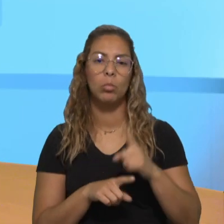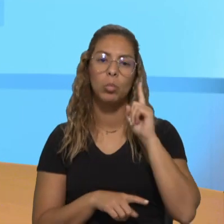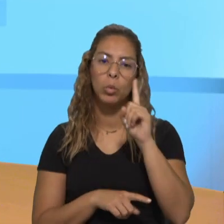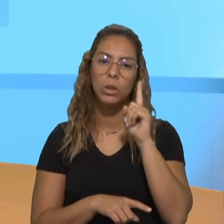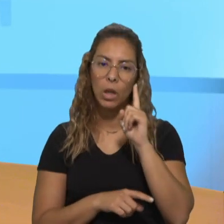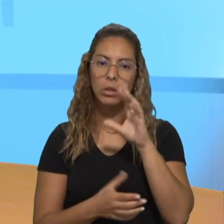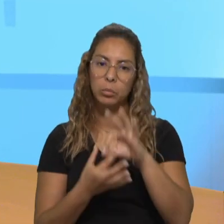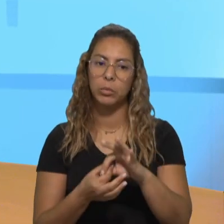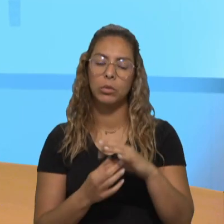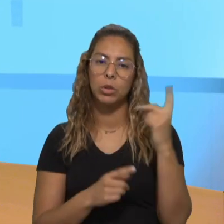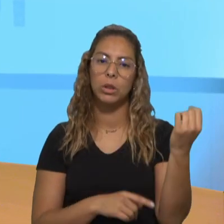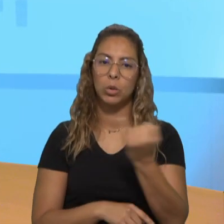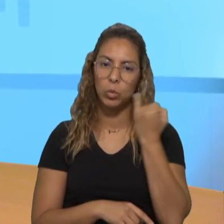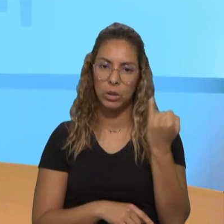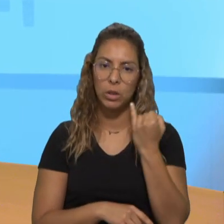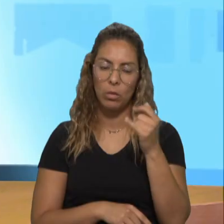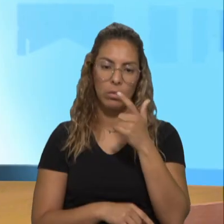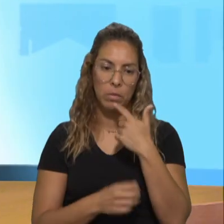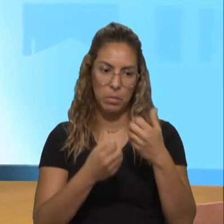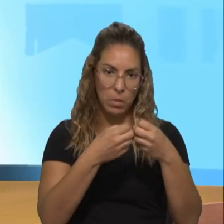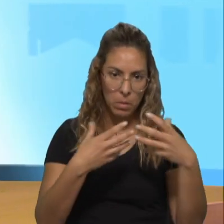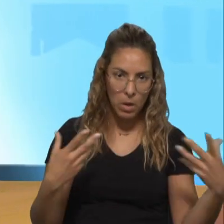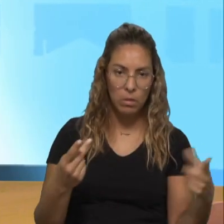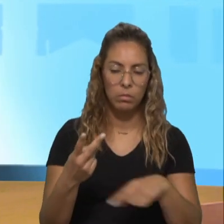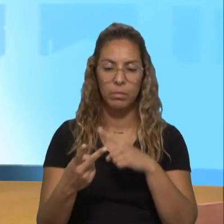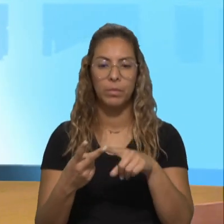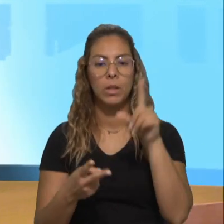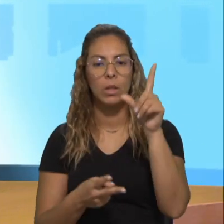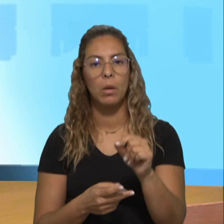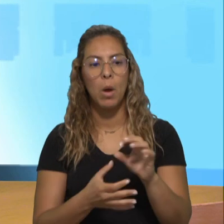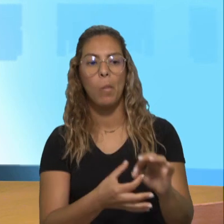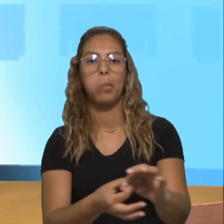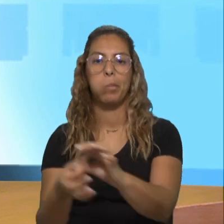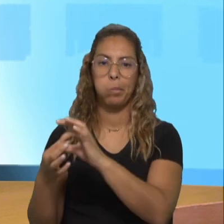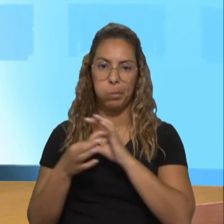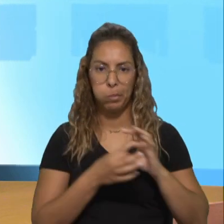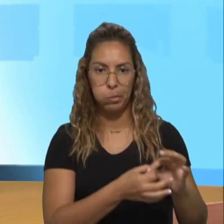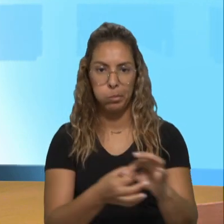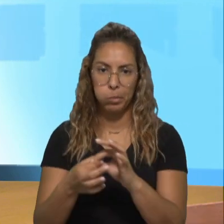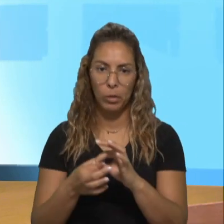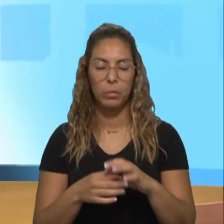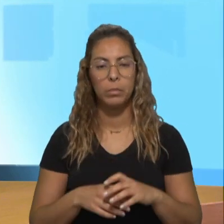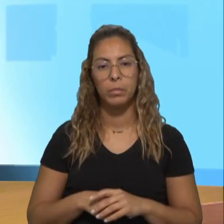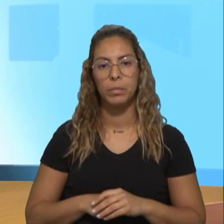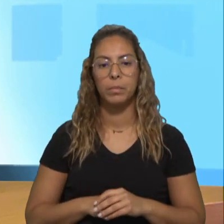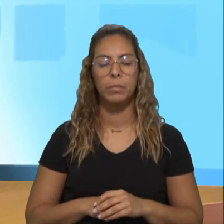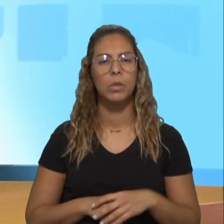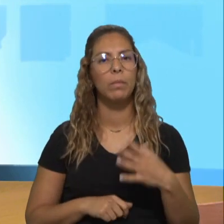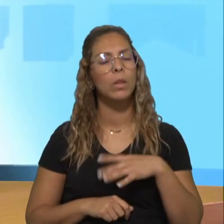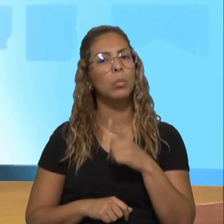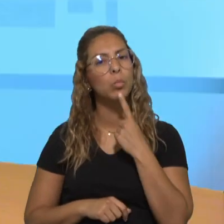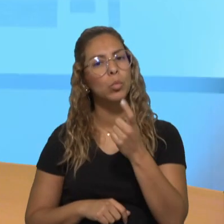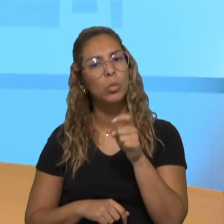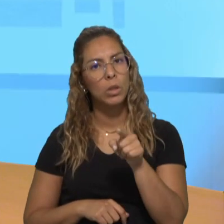instituições maiores e que tentam esta unificação da União Europeia. Pergunto-te também se,